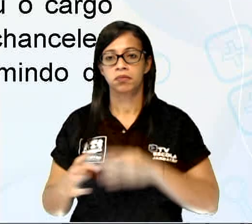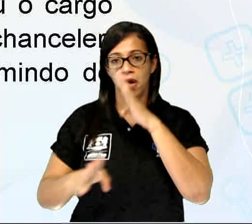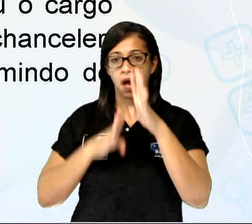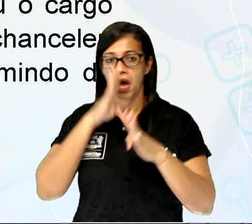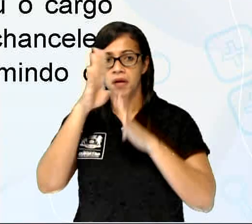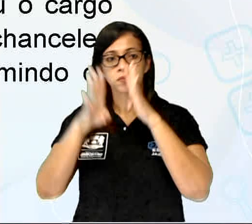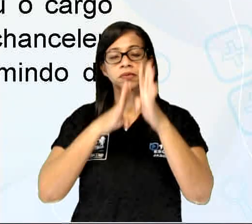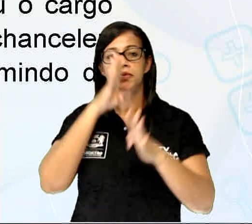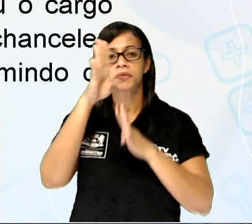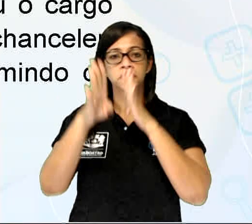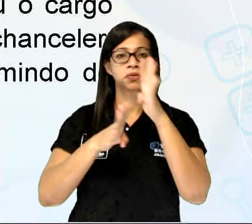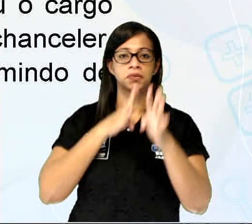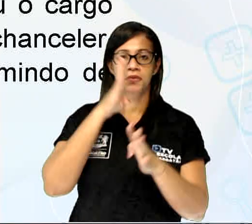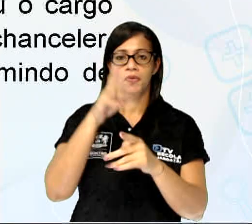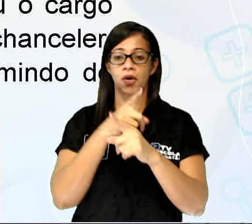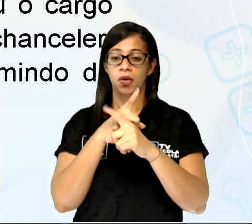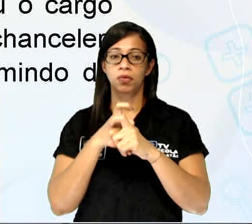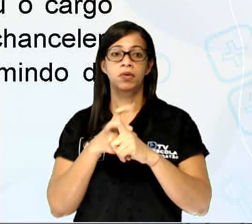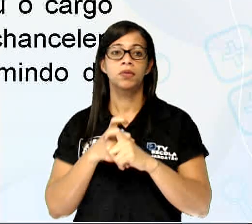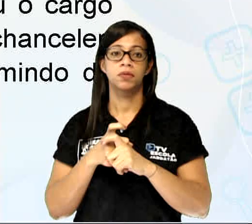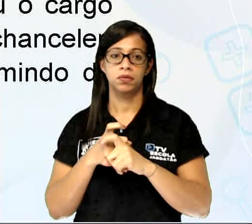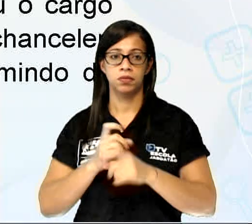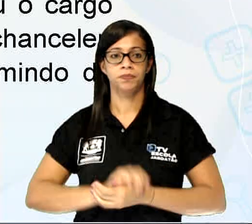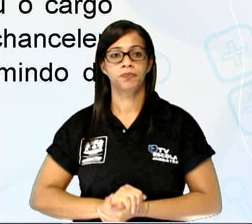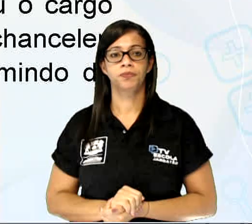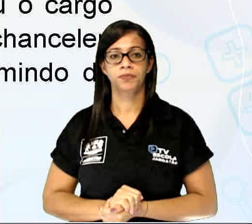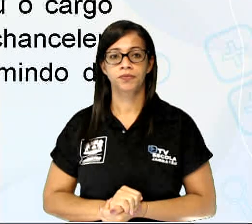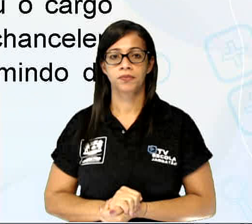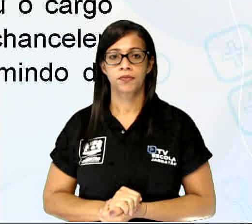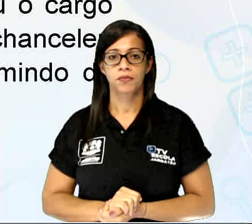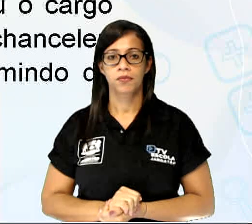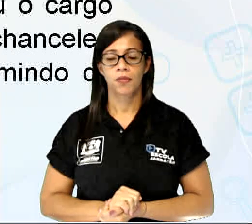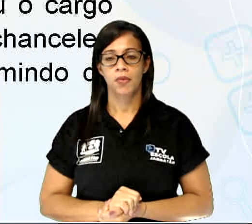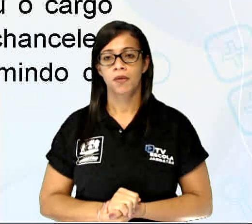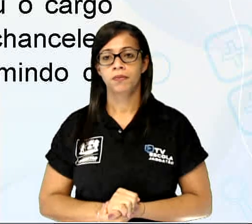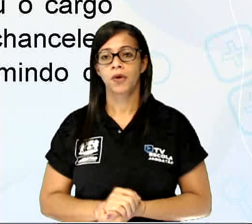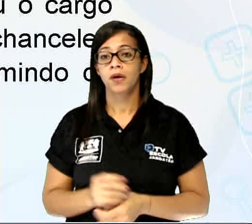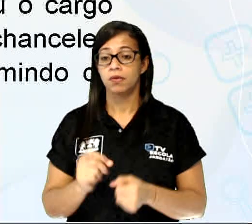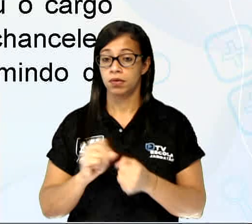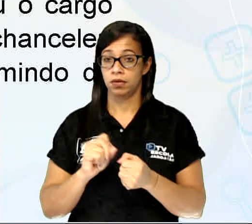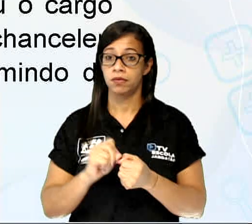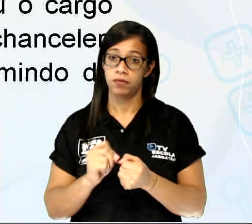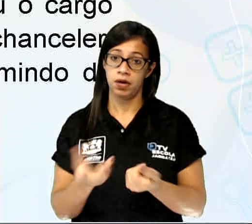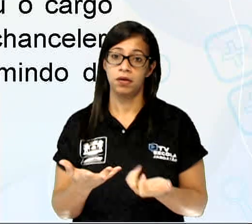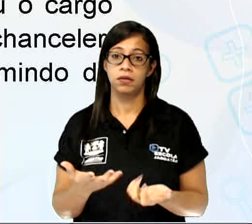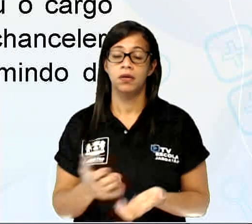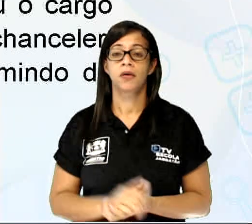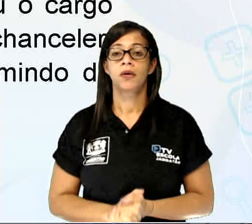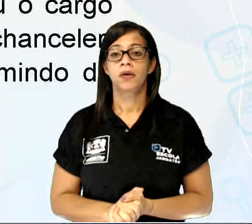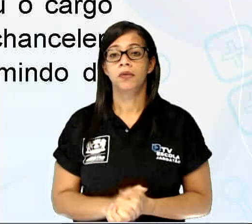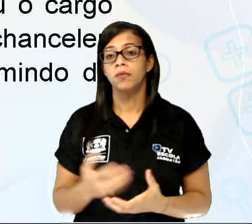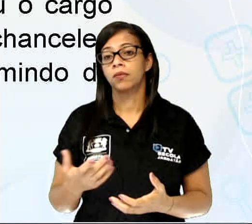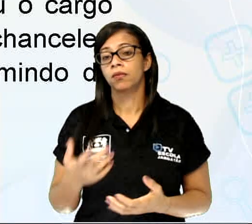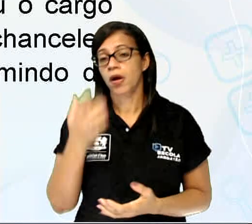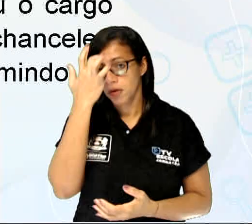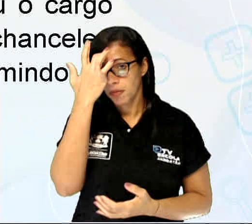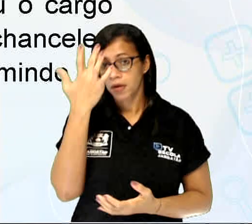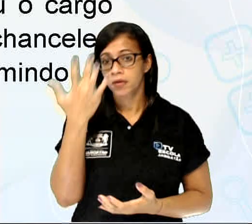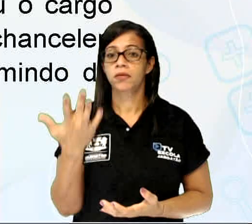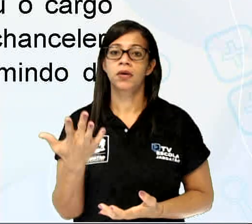presos, mesmo que sem provas, o que libera o caminho para o que viria a seguir, já que os nazistas não tinham mais